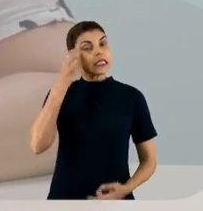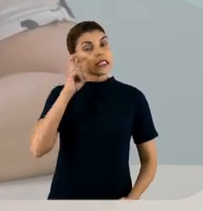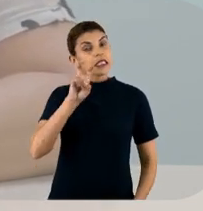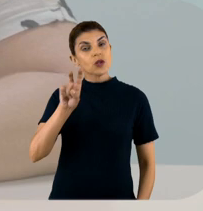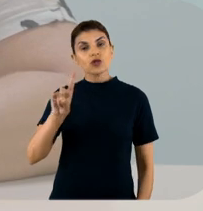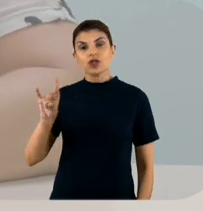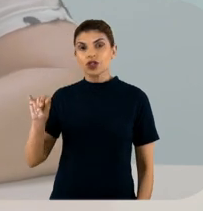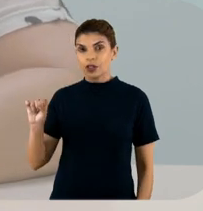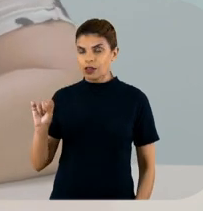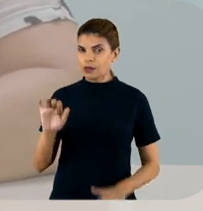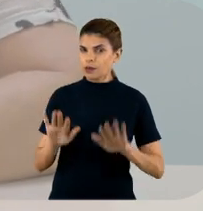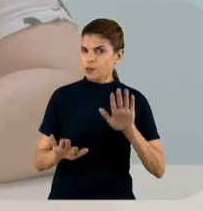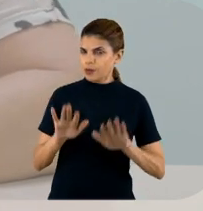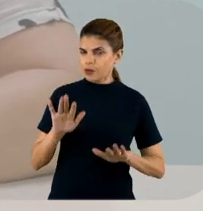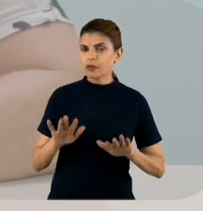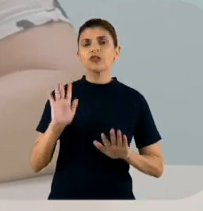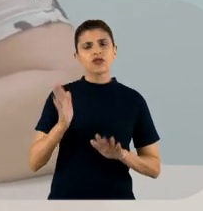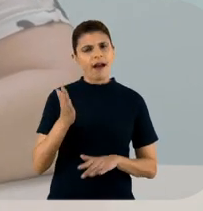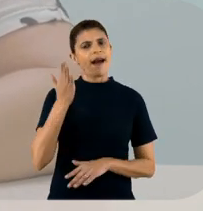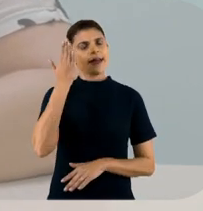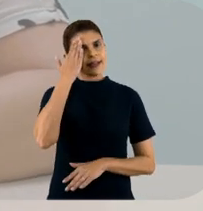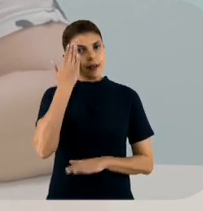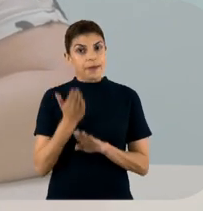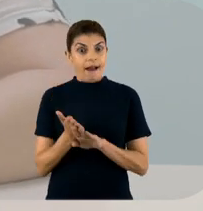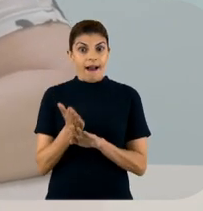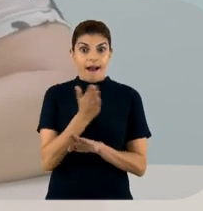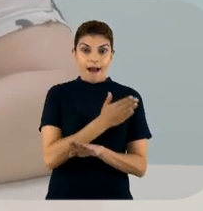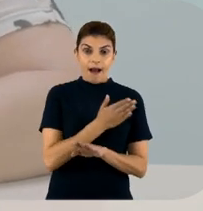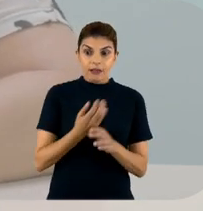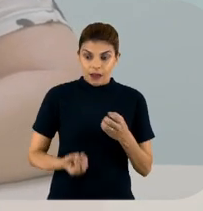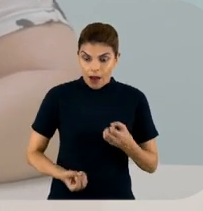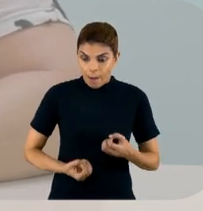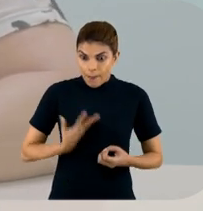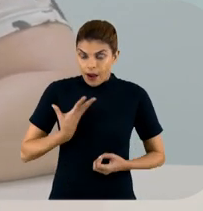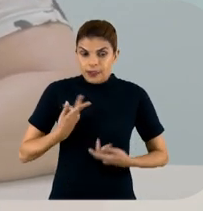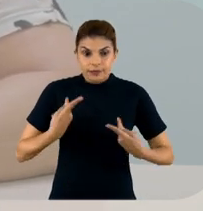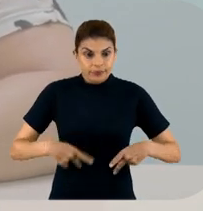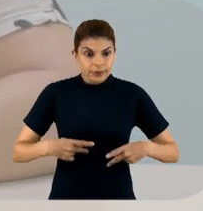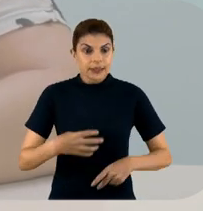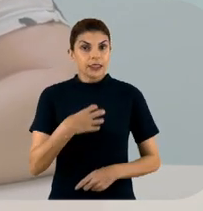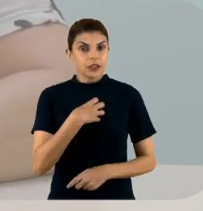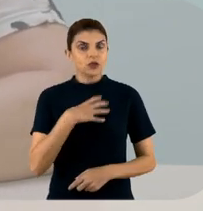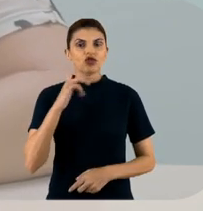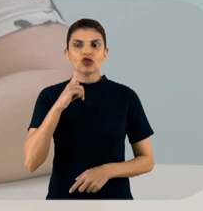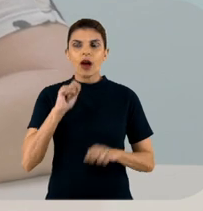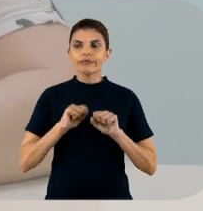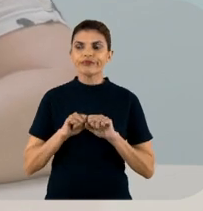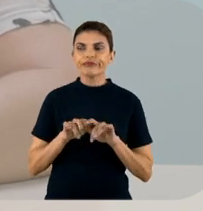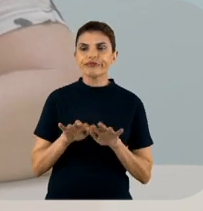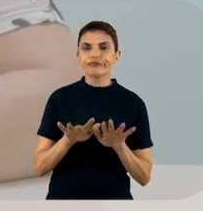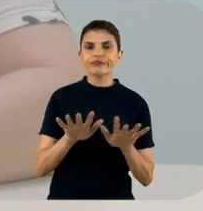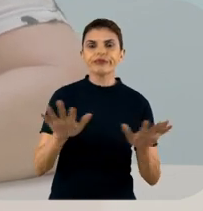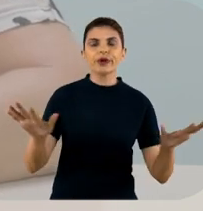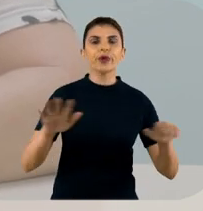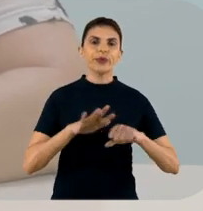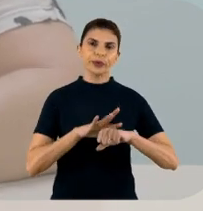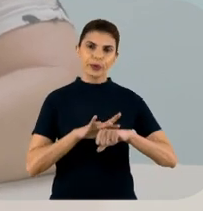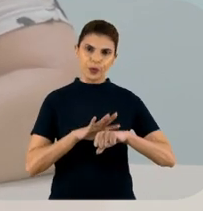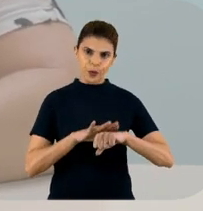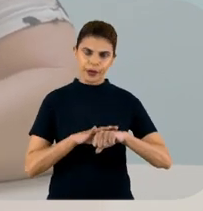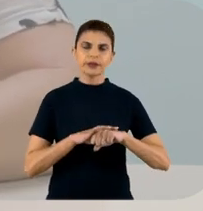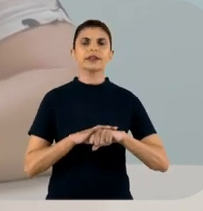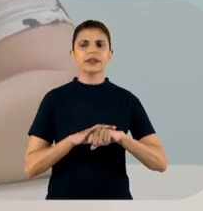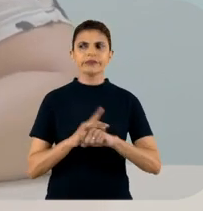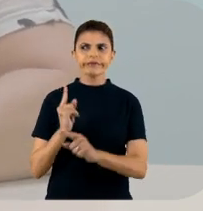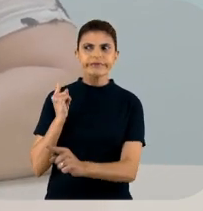e inclusive atualmente a gente sabe que antes de aparecer o sintoma essa pessoa já tá transmitindo a doença um problema até pra gente é